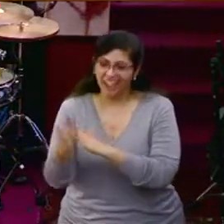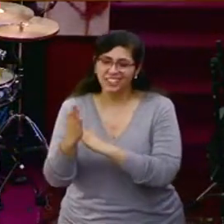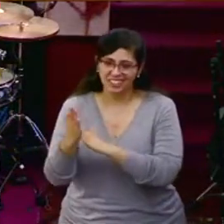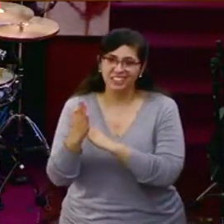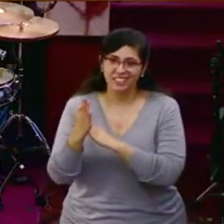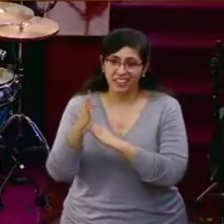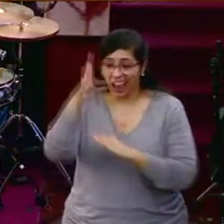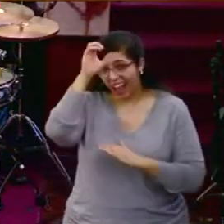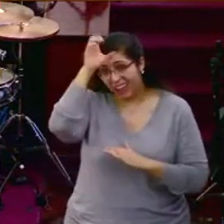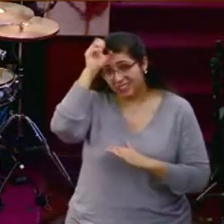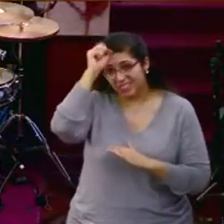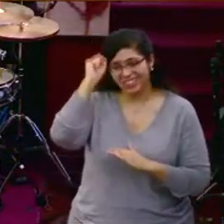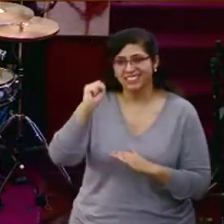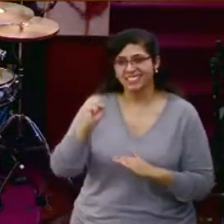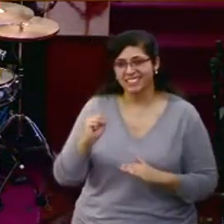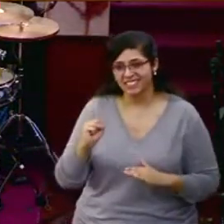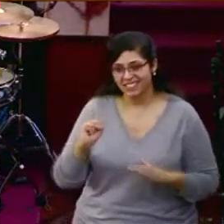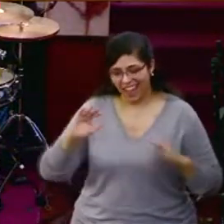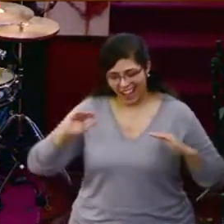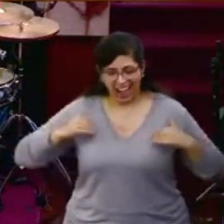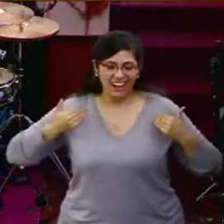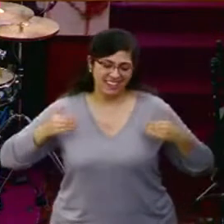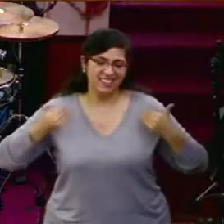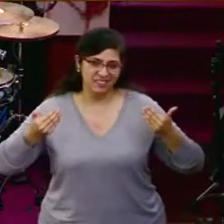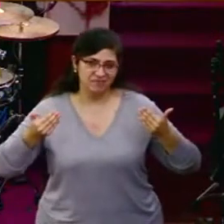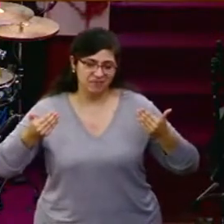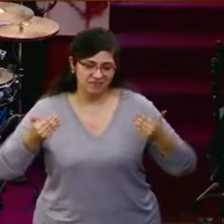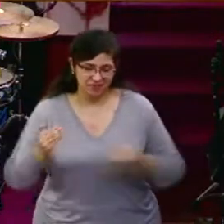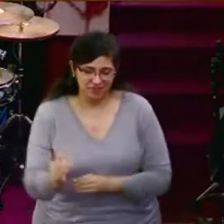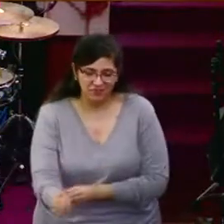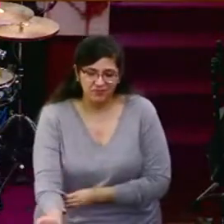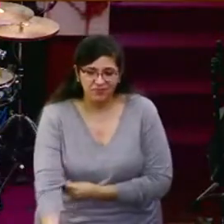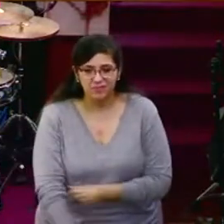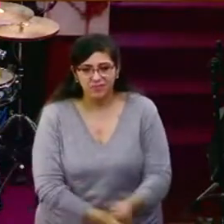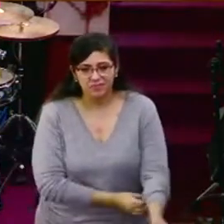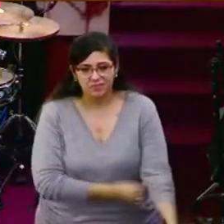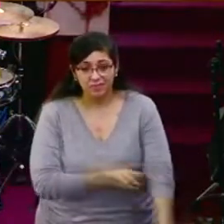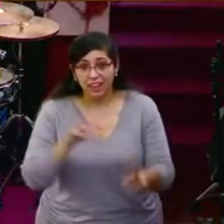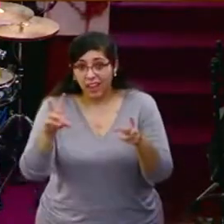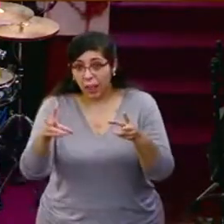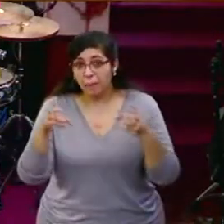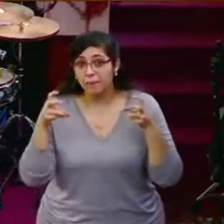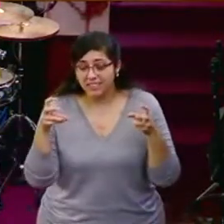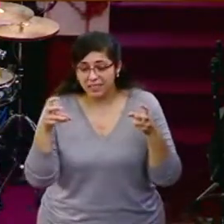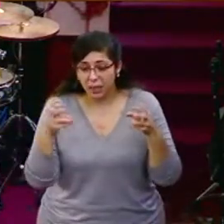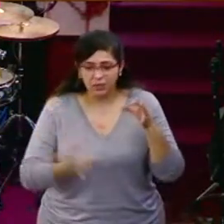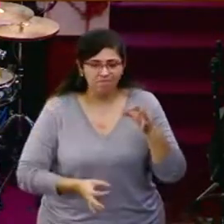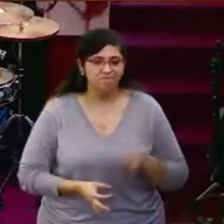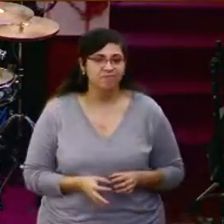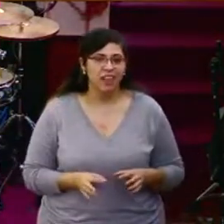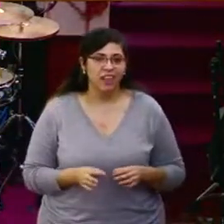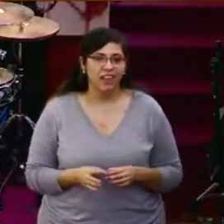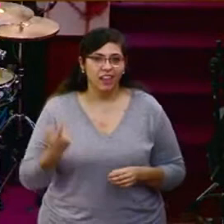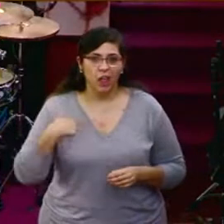aprendizado sobre o contentamento nós percebemos isso numa justaposição a